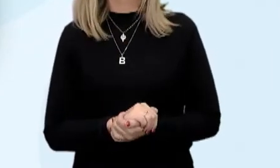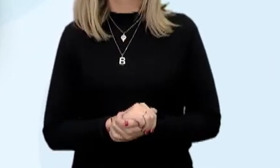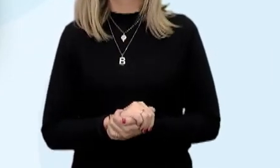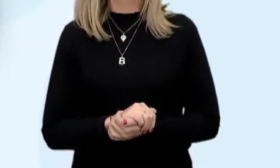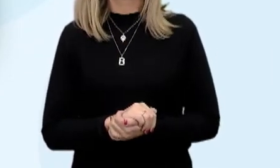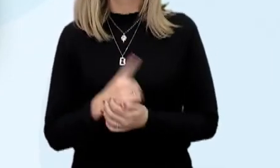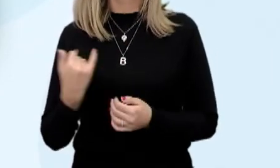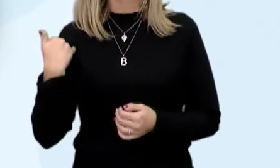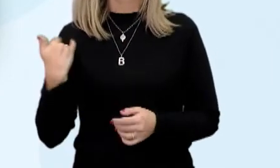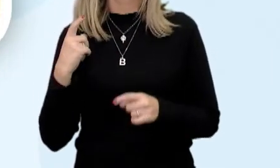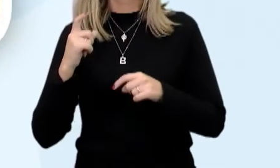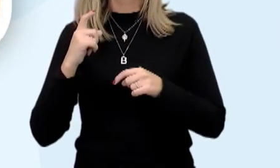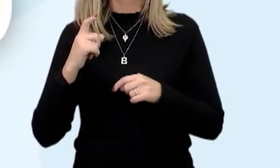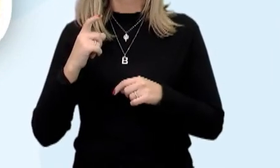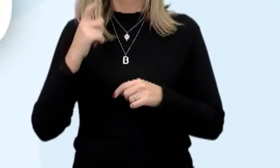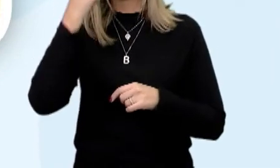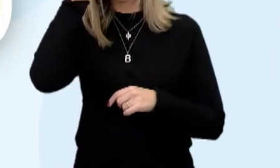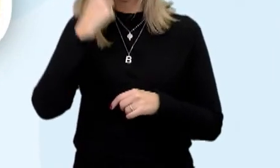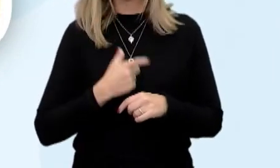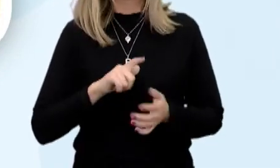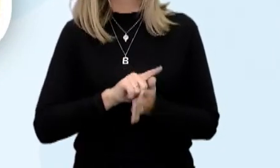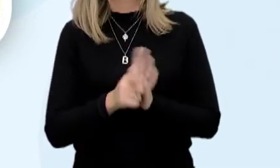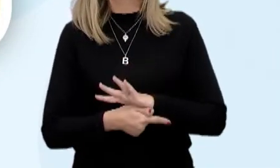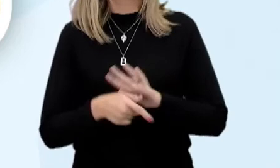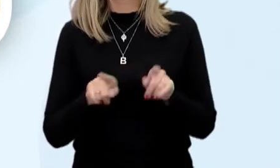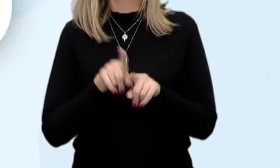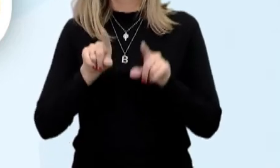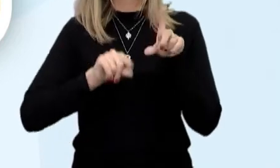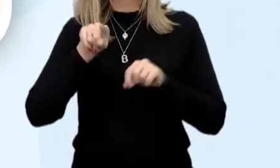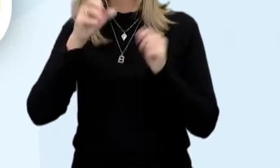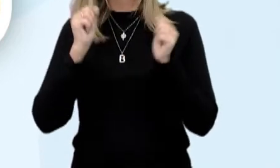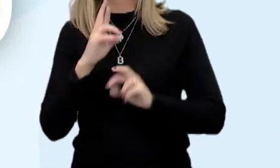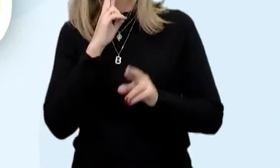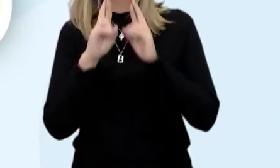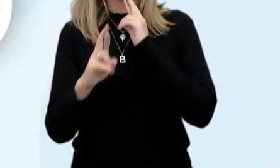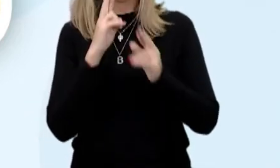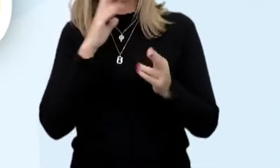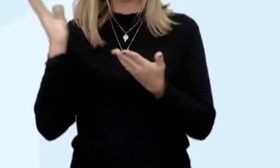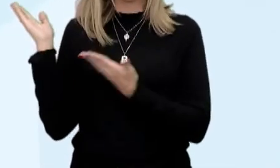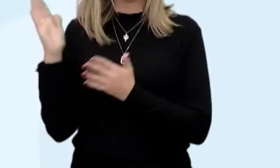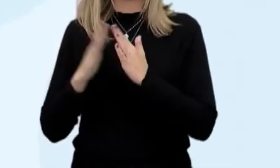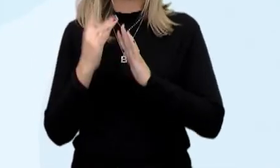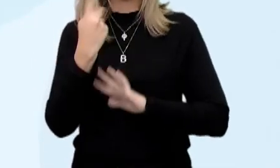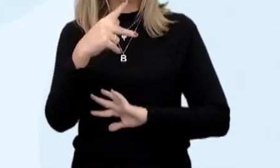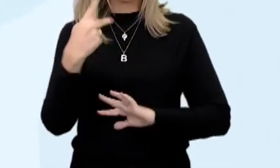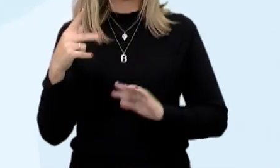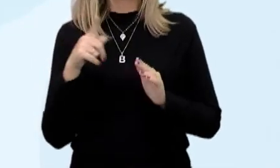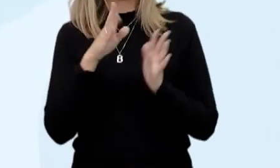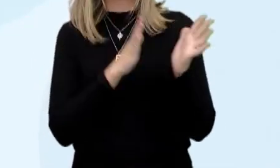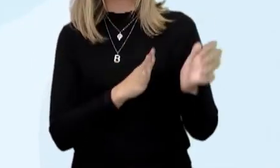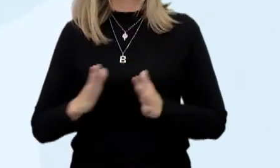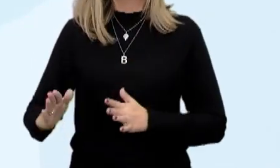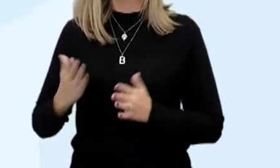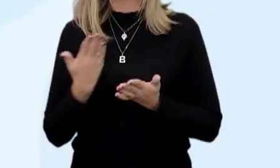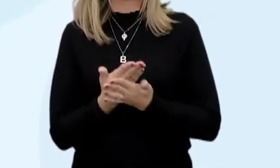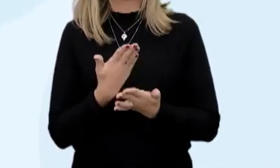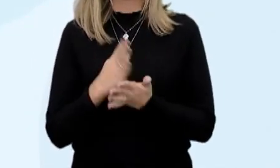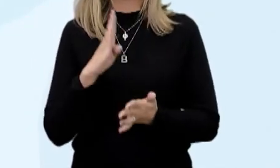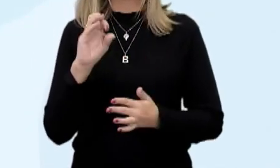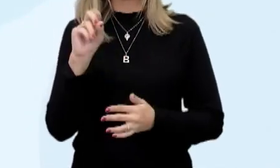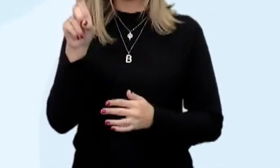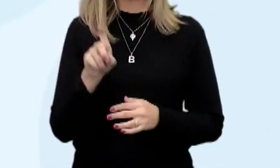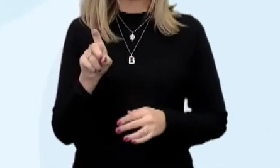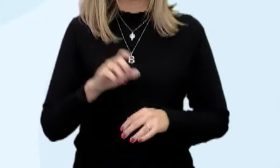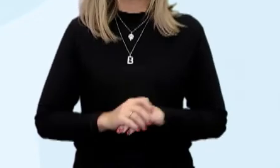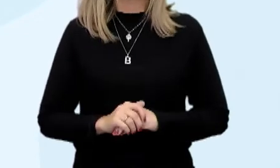qual seria a idade, o sexo, o poder aquisitivo e tudo mais que vocês podem responder aí na casa de vocês ou no processo de escola da unidade